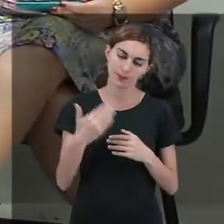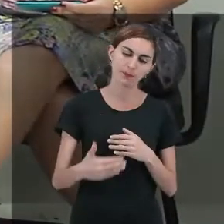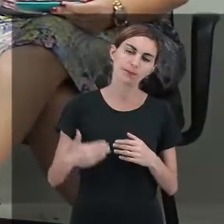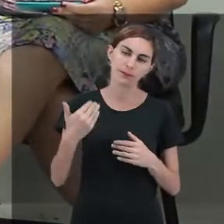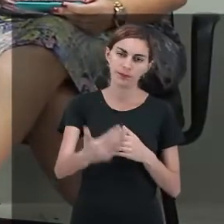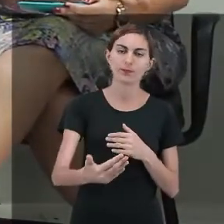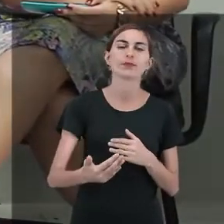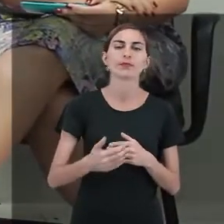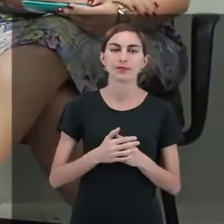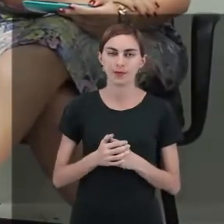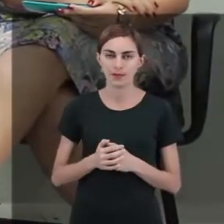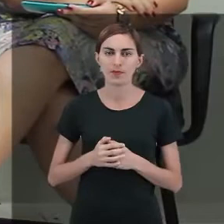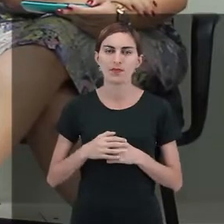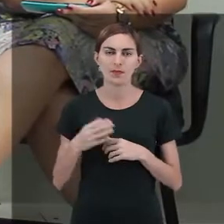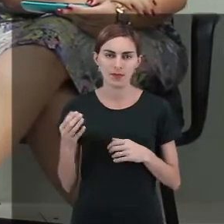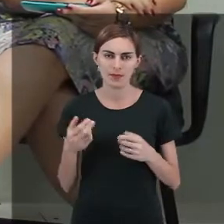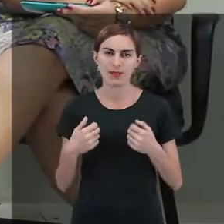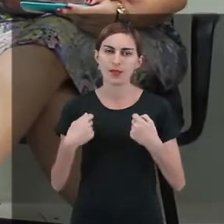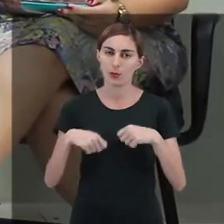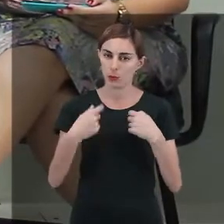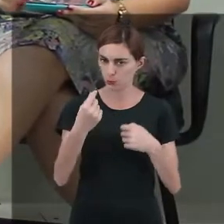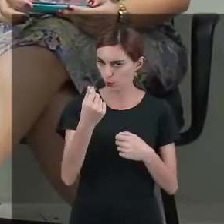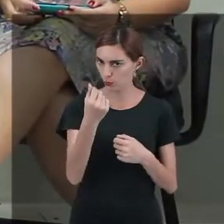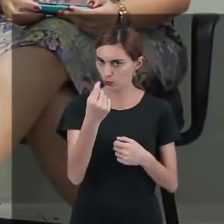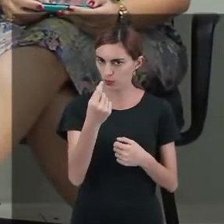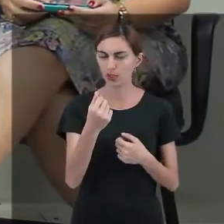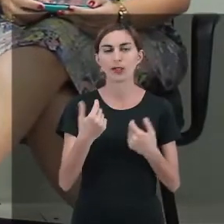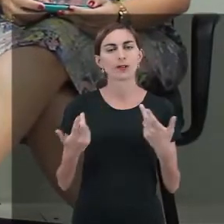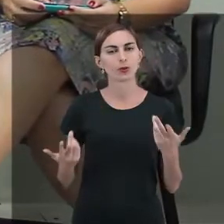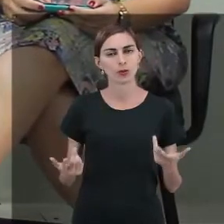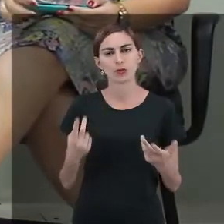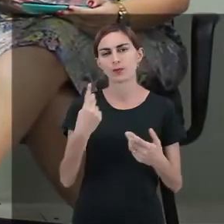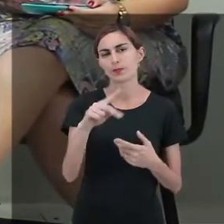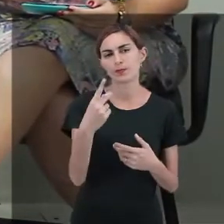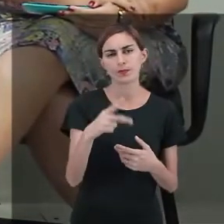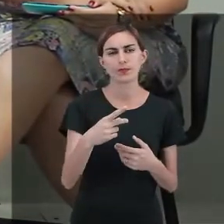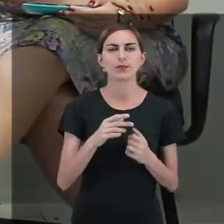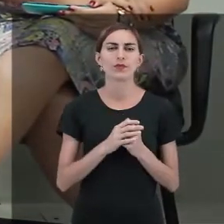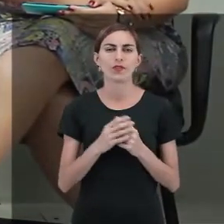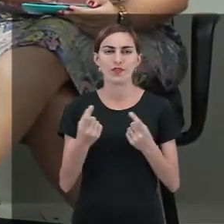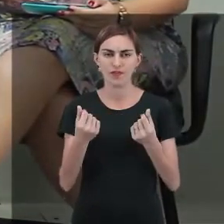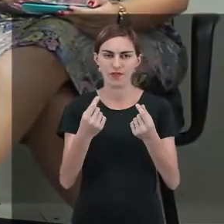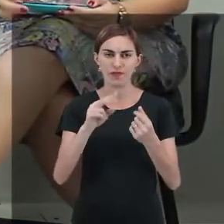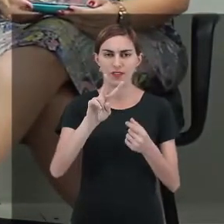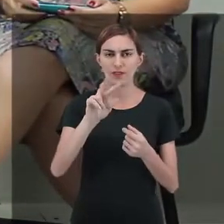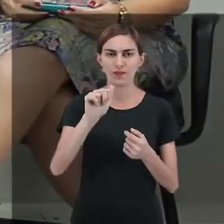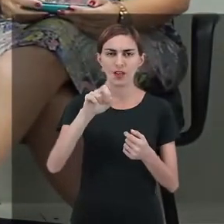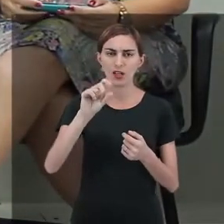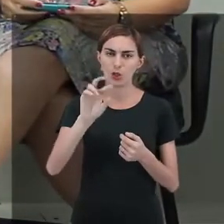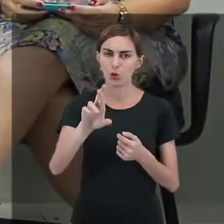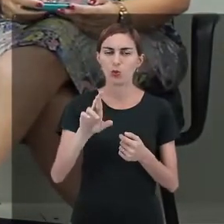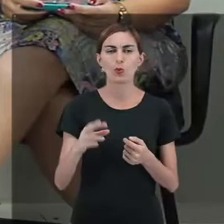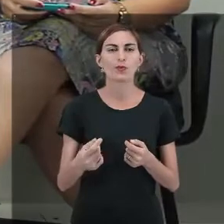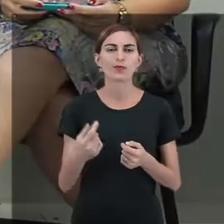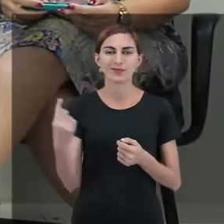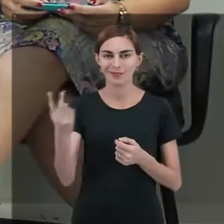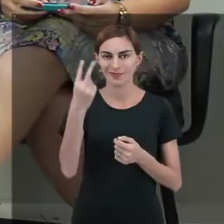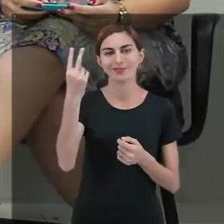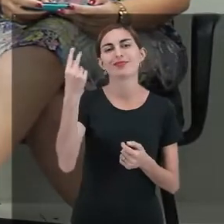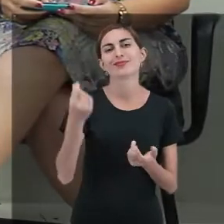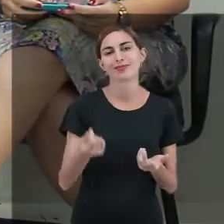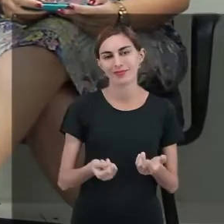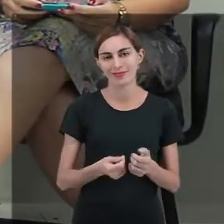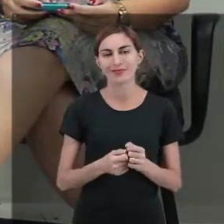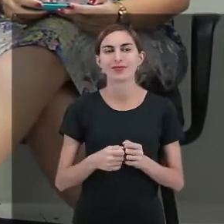esse movimento, não é, professora? Com certeza, o preço ele é o valor monetário expresso associado a